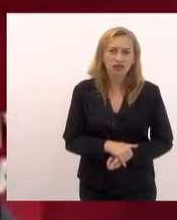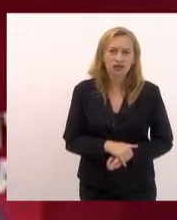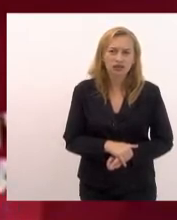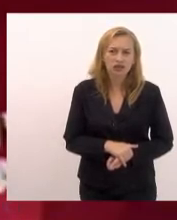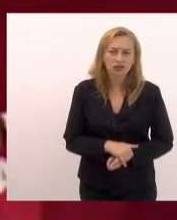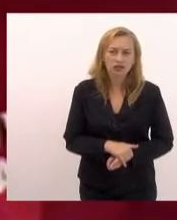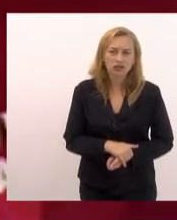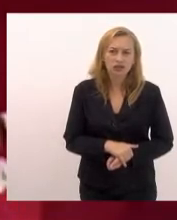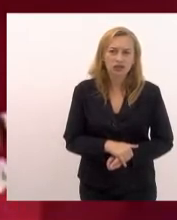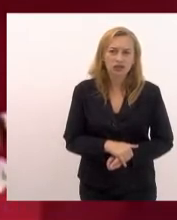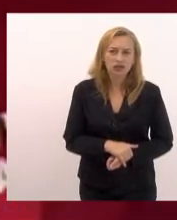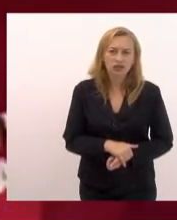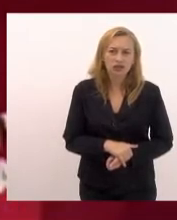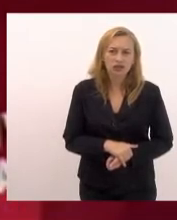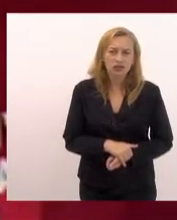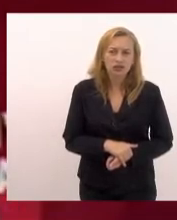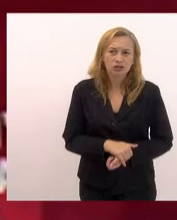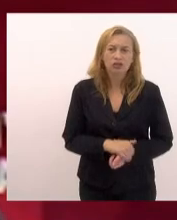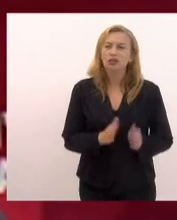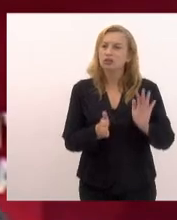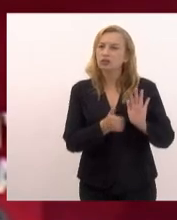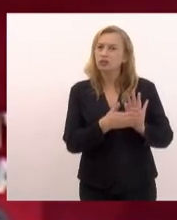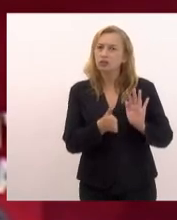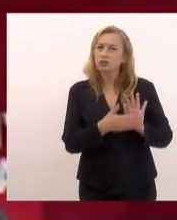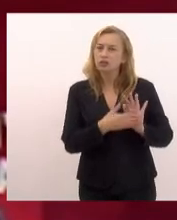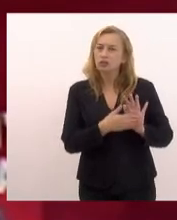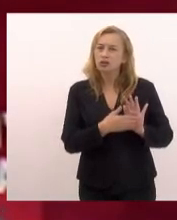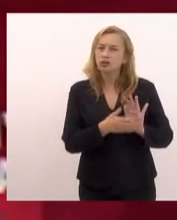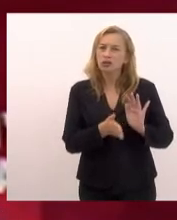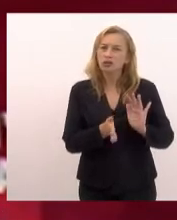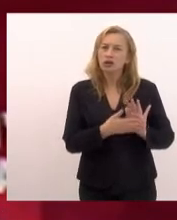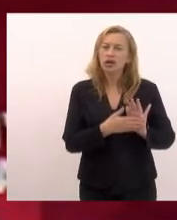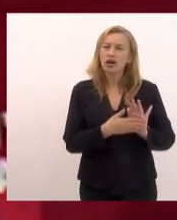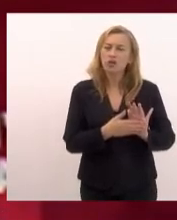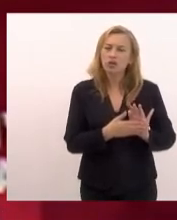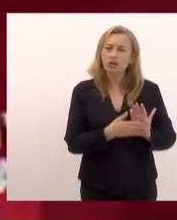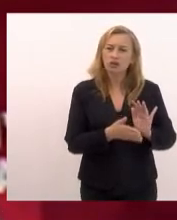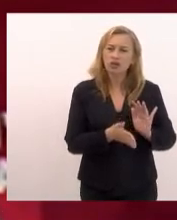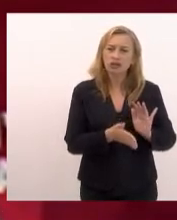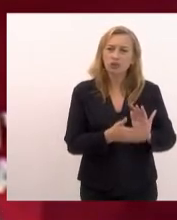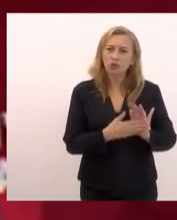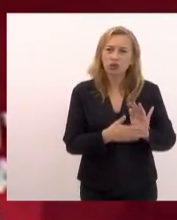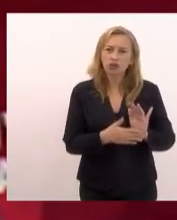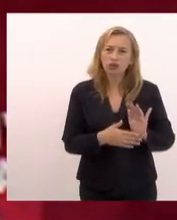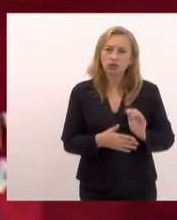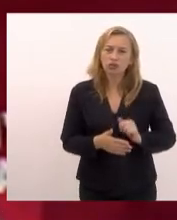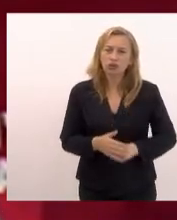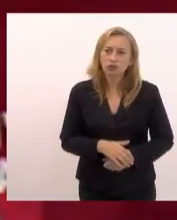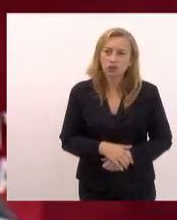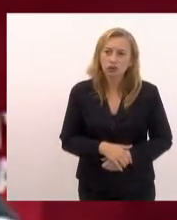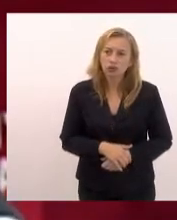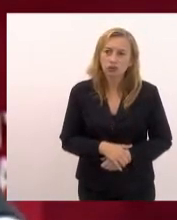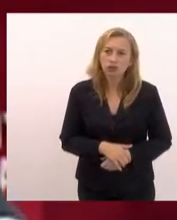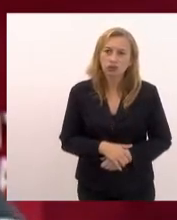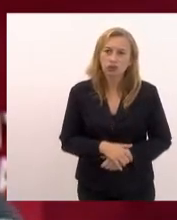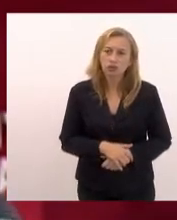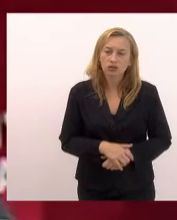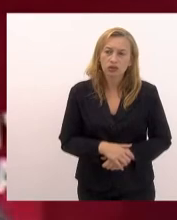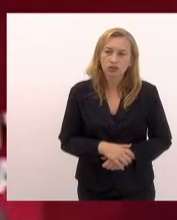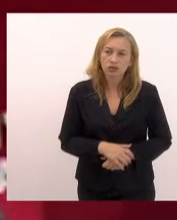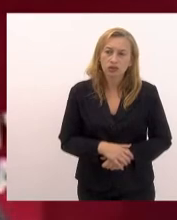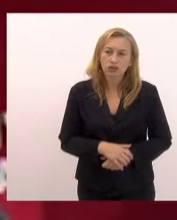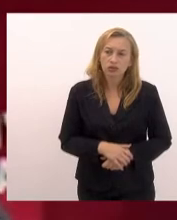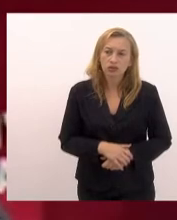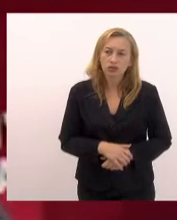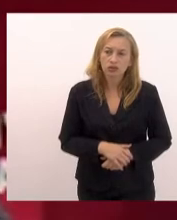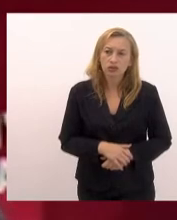e objetividade nas propostas que são apresentadas. E para isso, eu quero trazer um questionamento. E